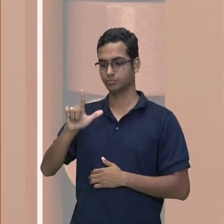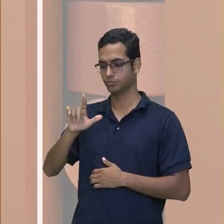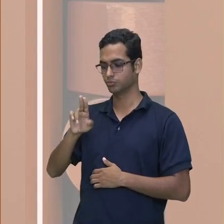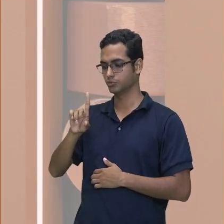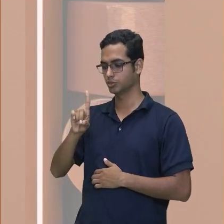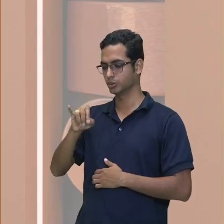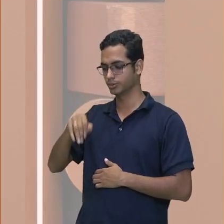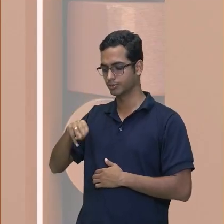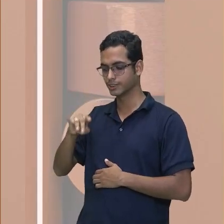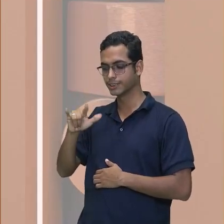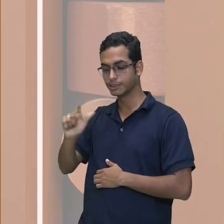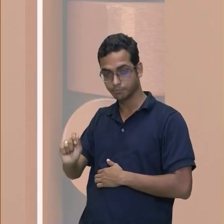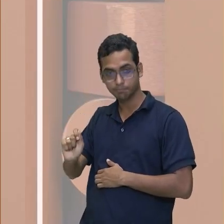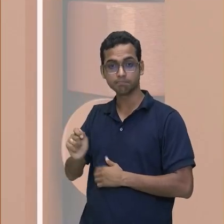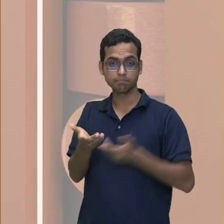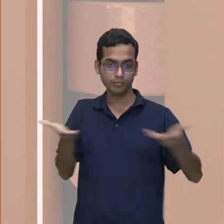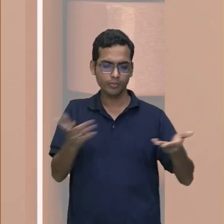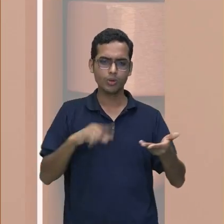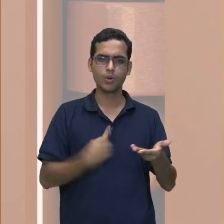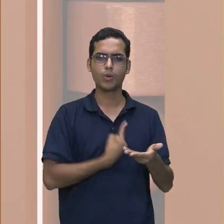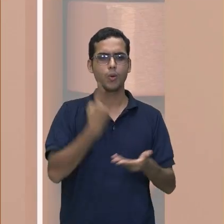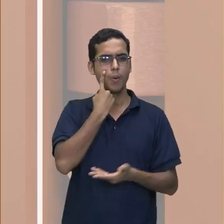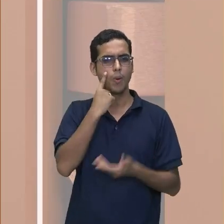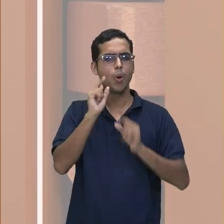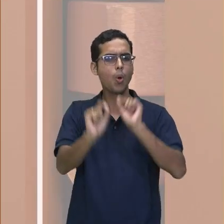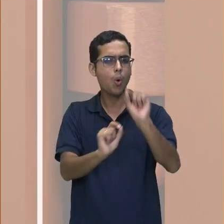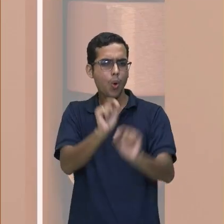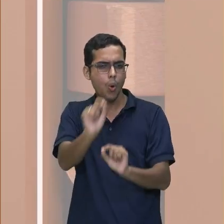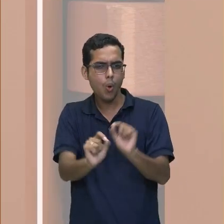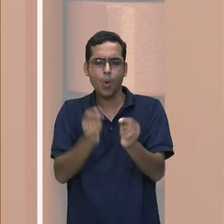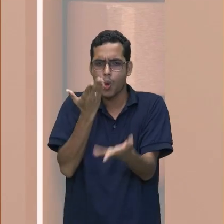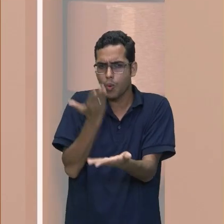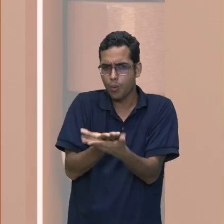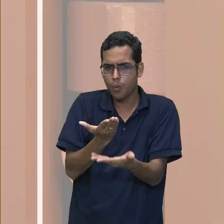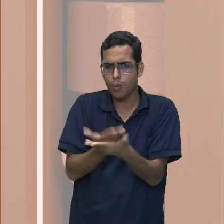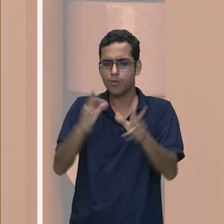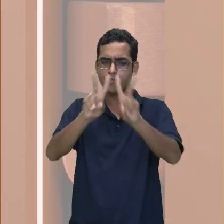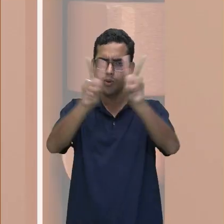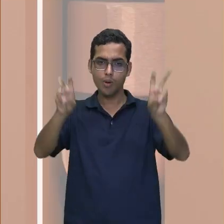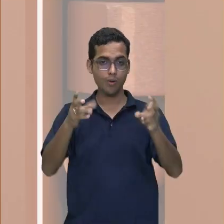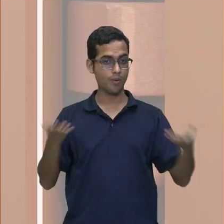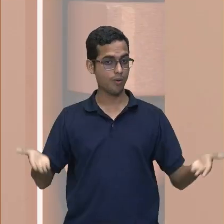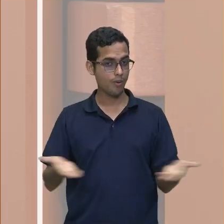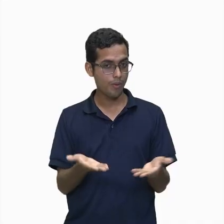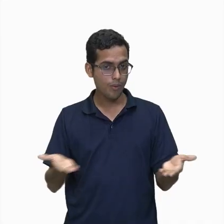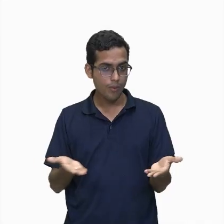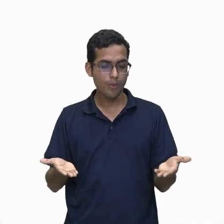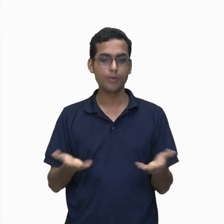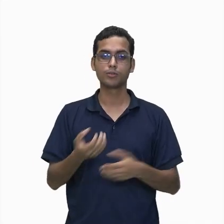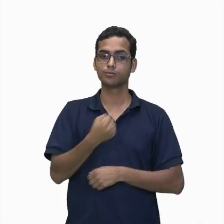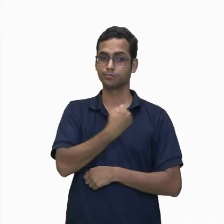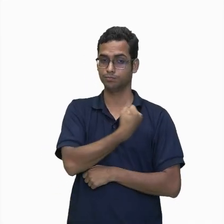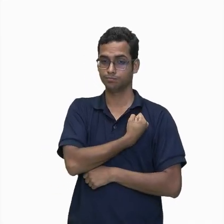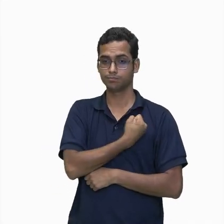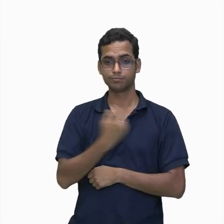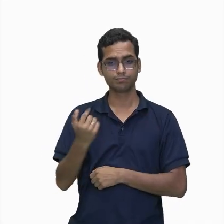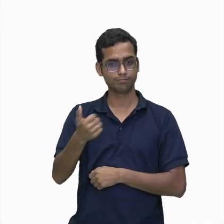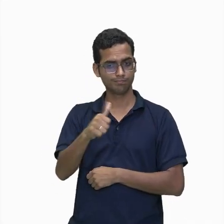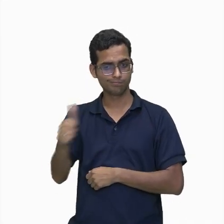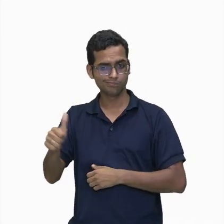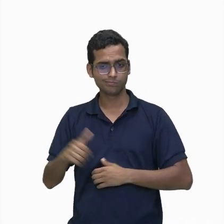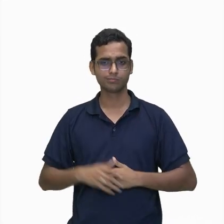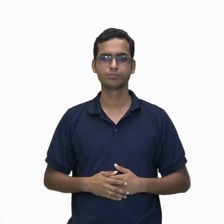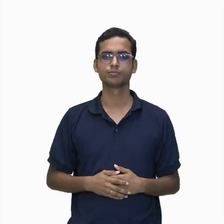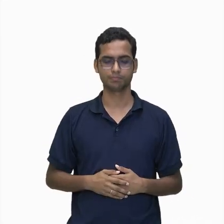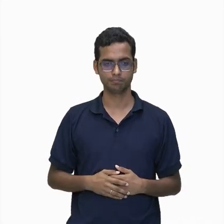Ludmila Dutra. Agora iremos verificar o que estudaremos na nossa aula 11. Gente, na aula